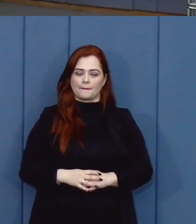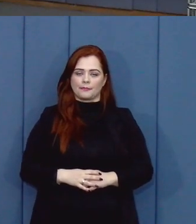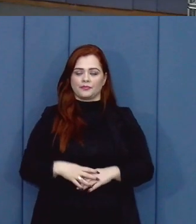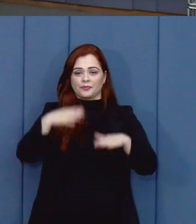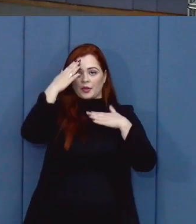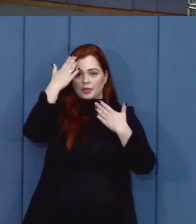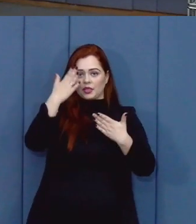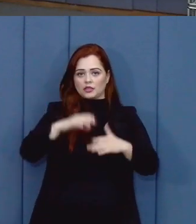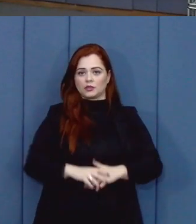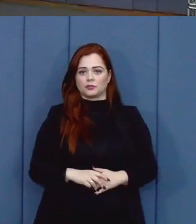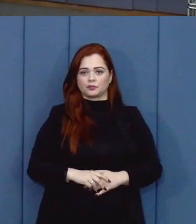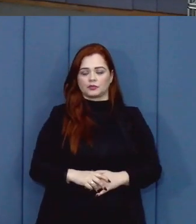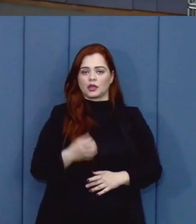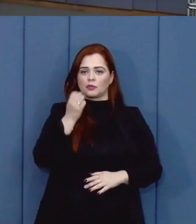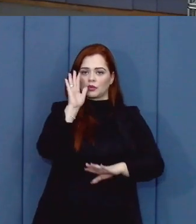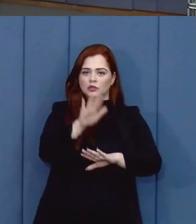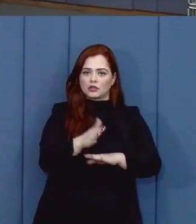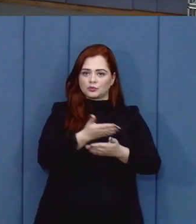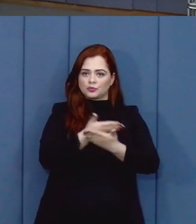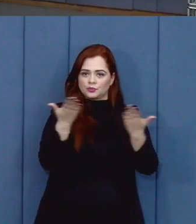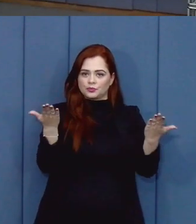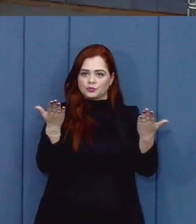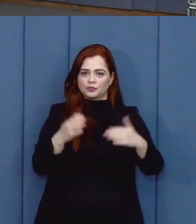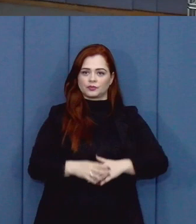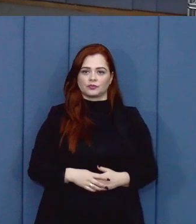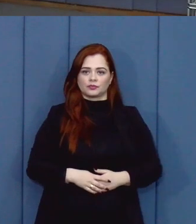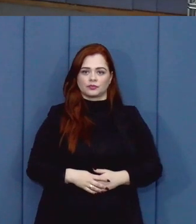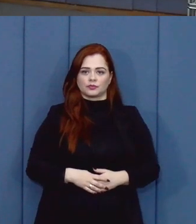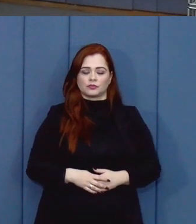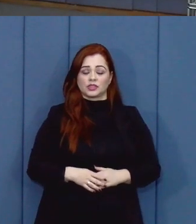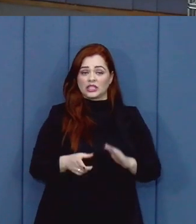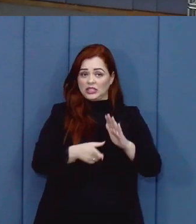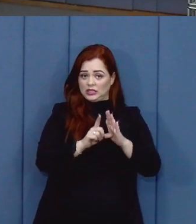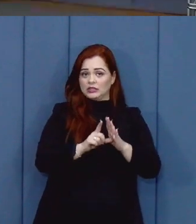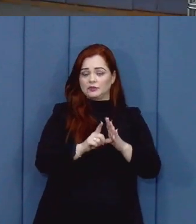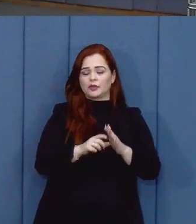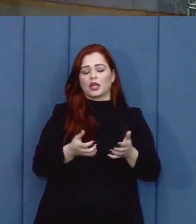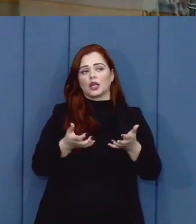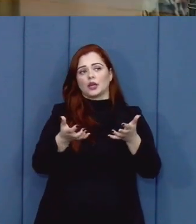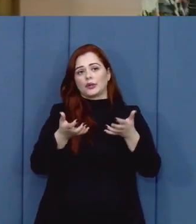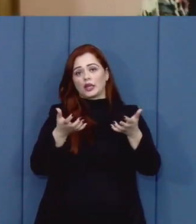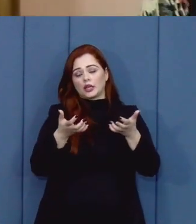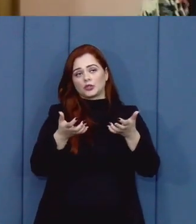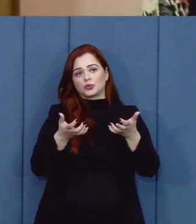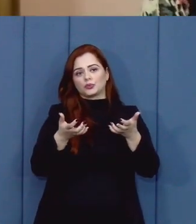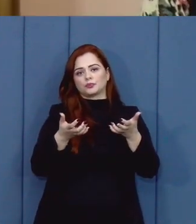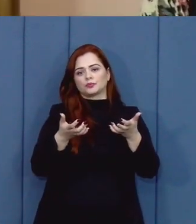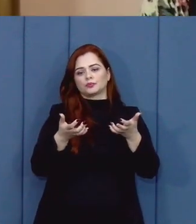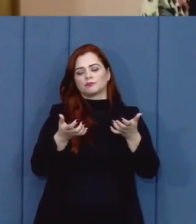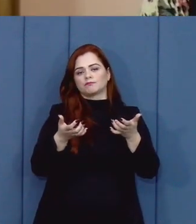Muito obrigado. Boa tarde a todas e todos. Antes de tudo, eu gostaria de, em nome